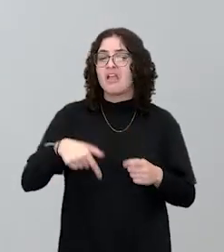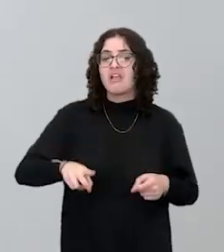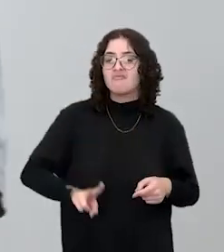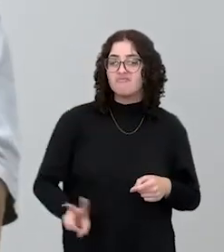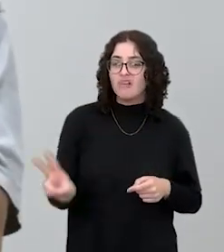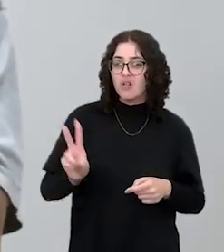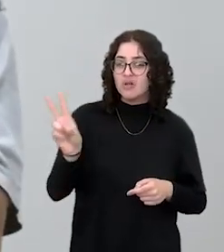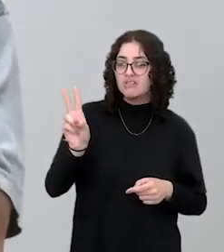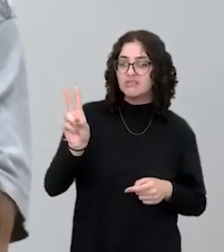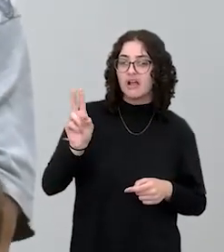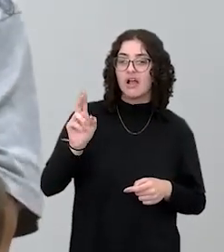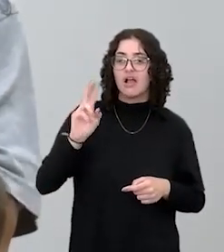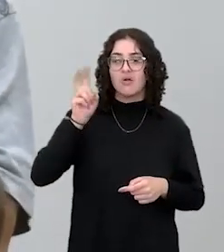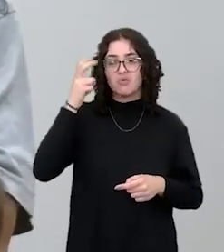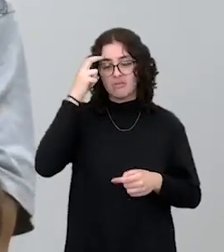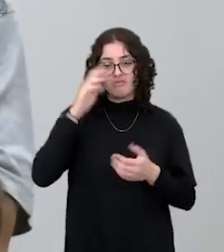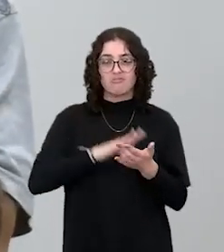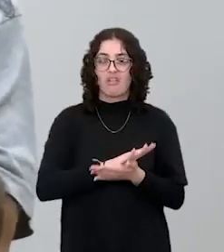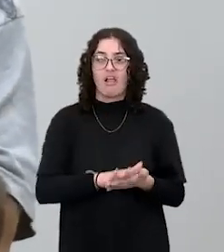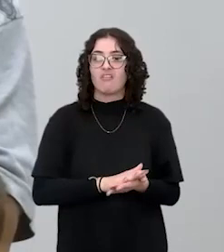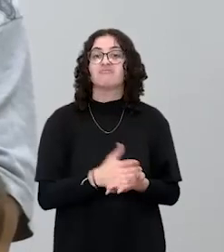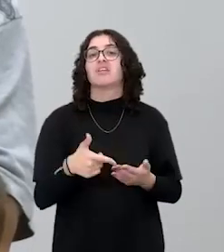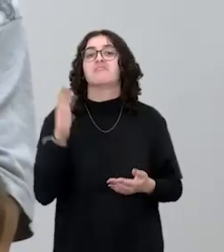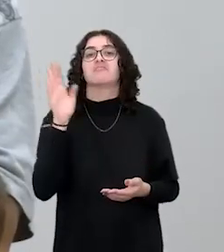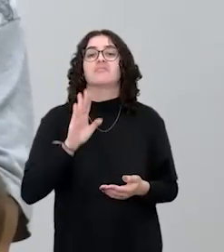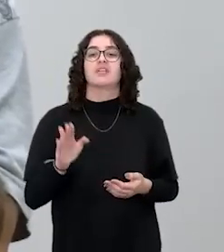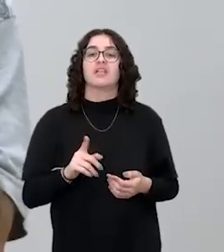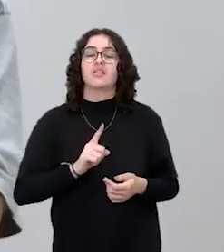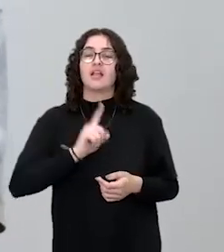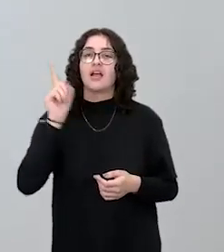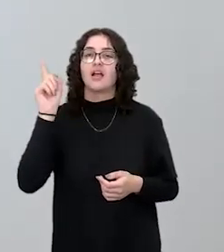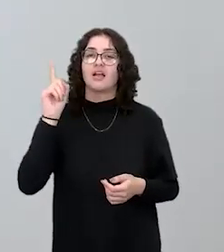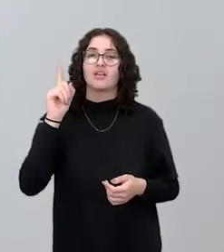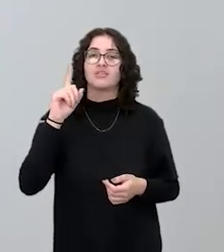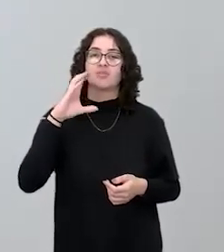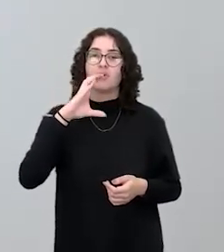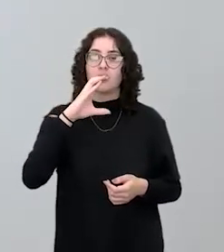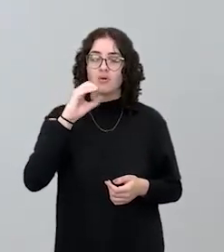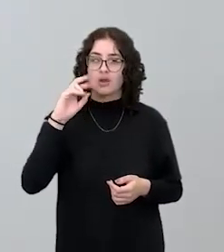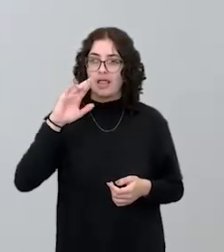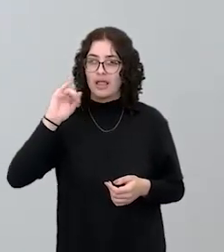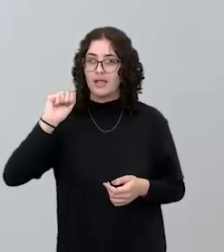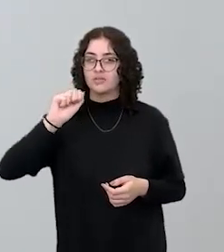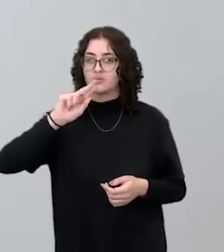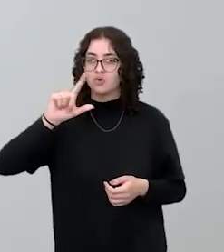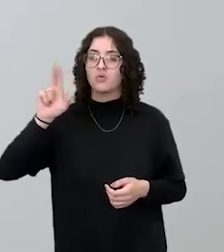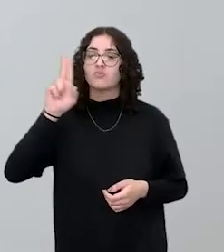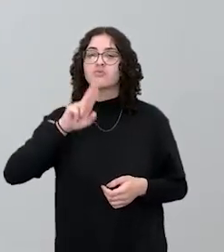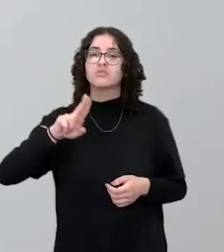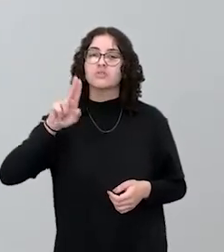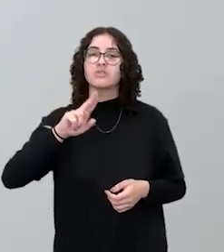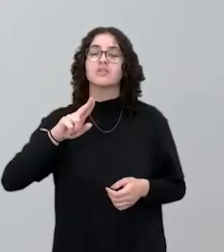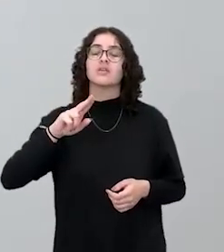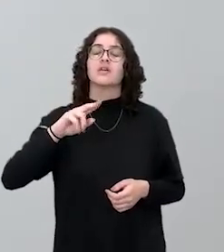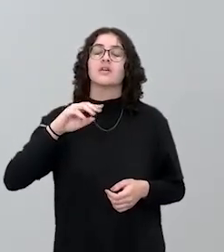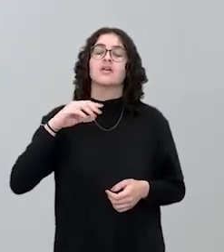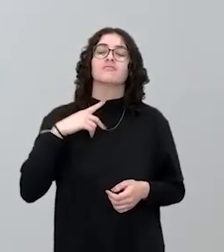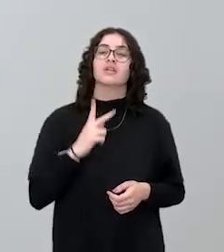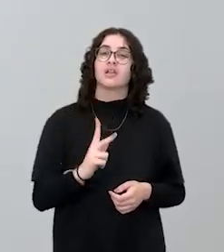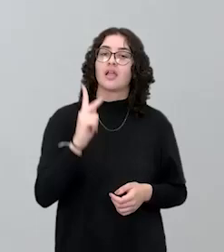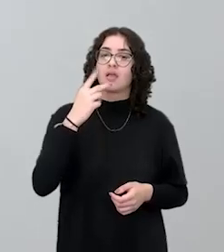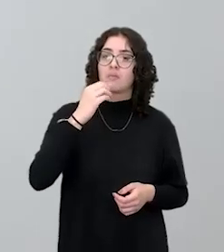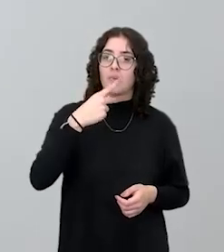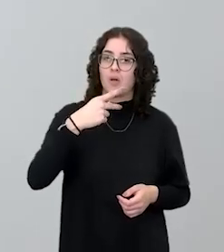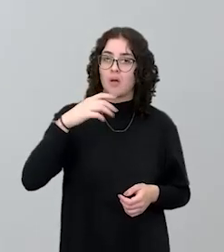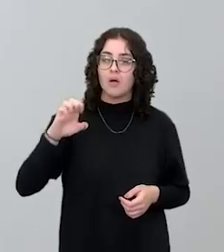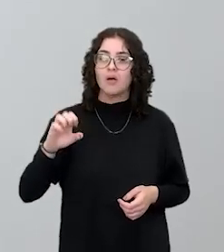cultura, né? A Coreia do Sul utiliza o K-pop e o seu aparato filmográfico, que eles estão tendo uma